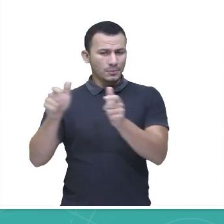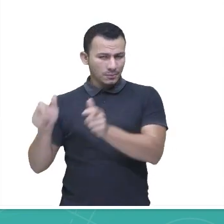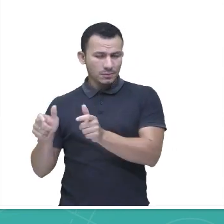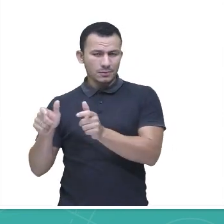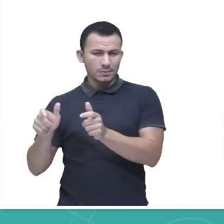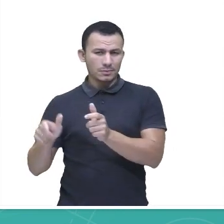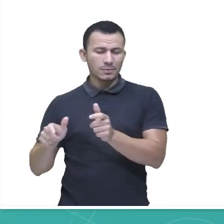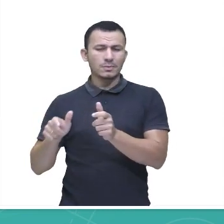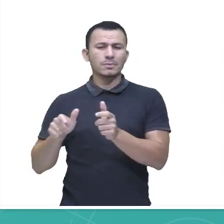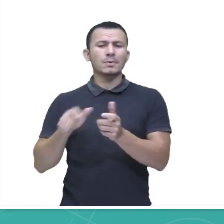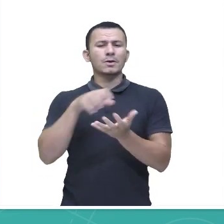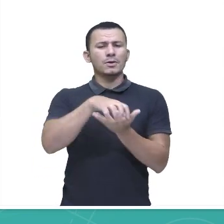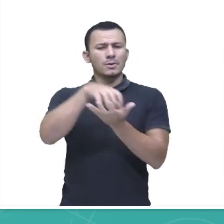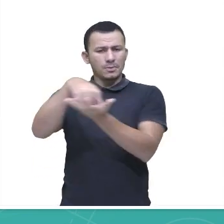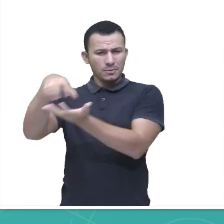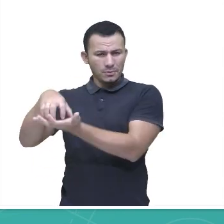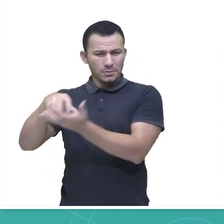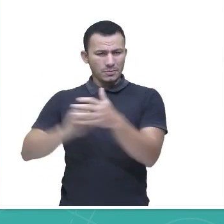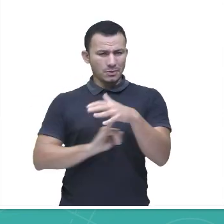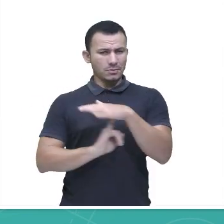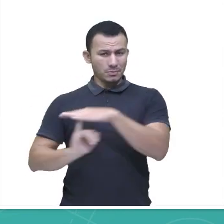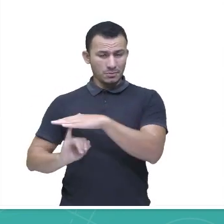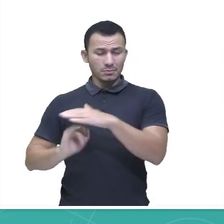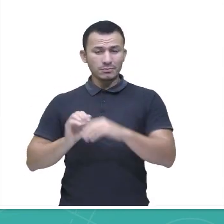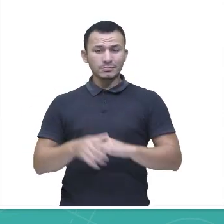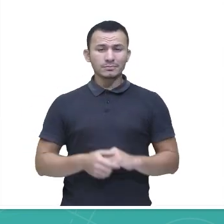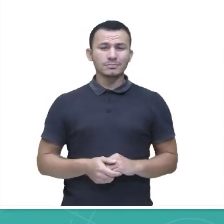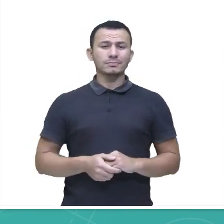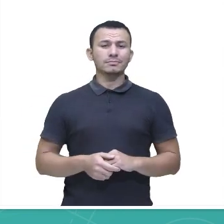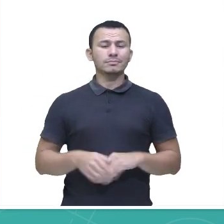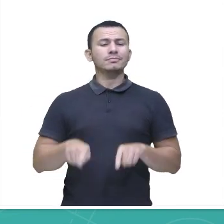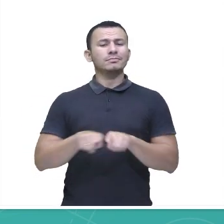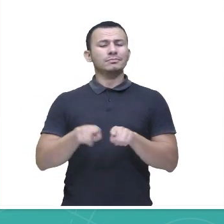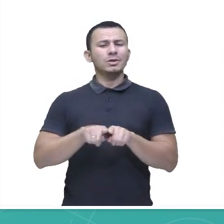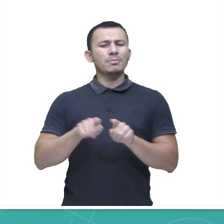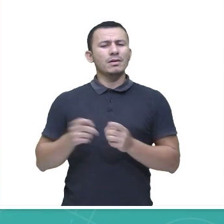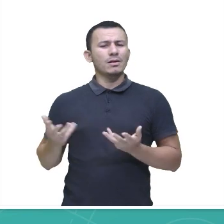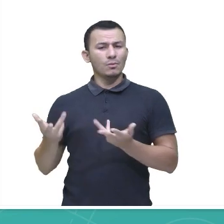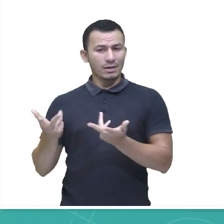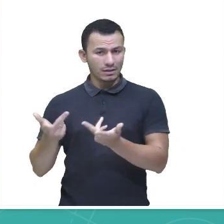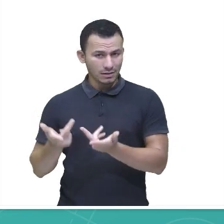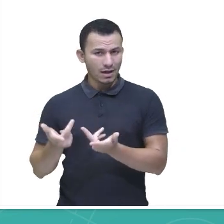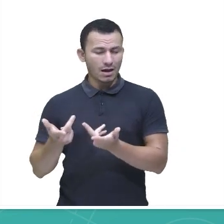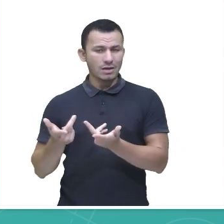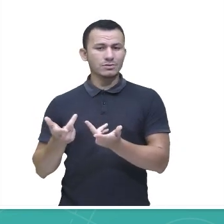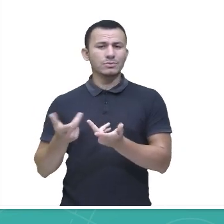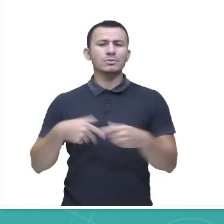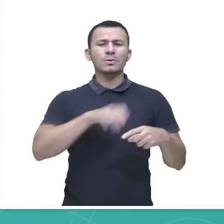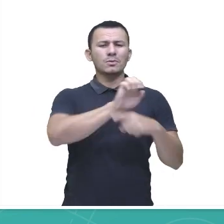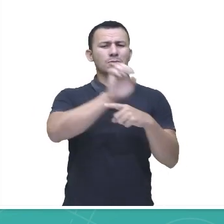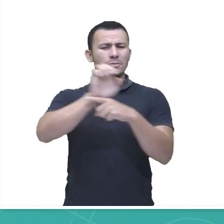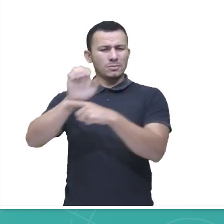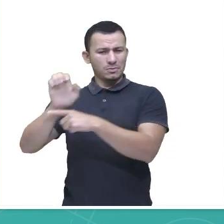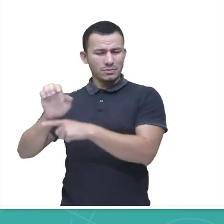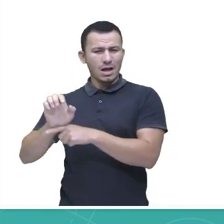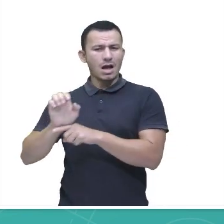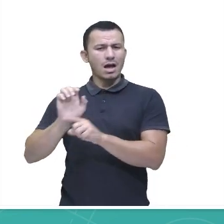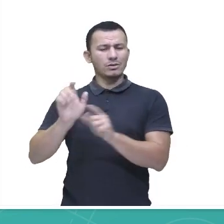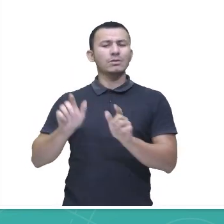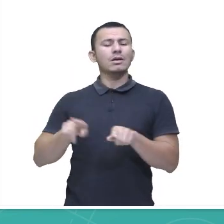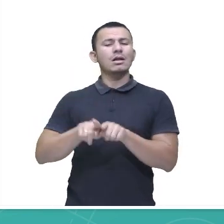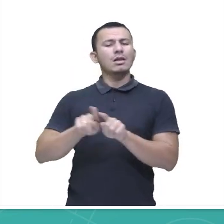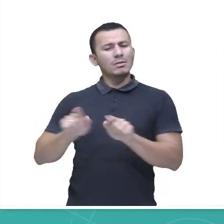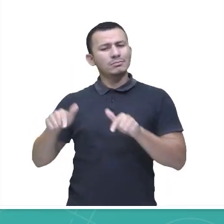de instituições, né? As qualidades, os estados, as